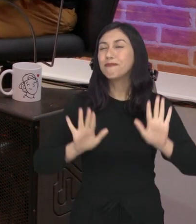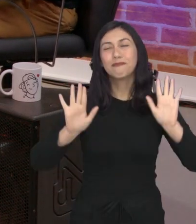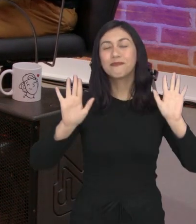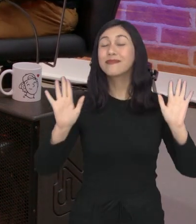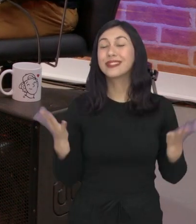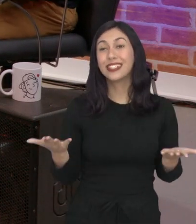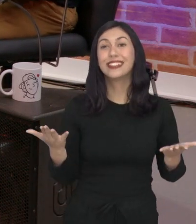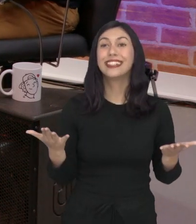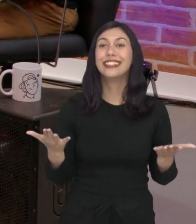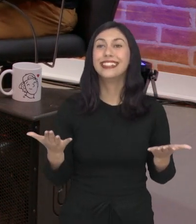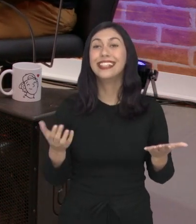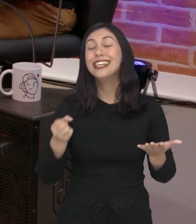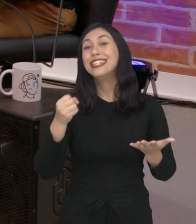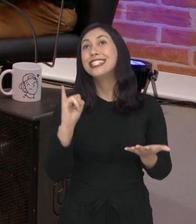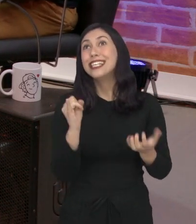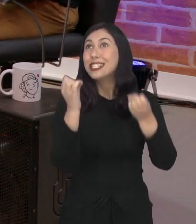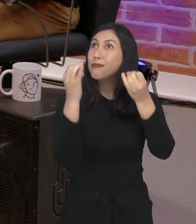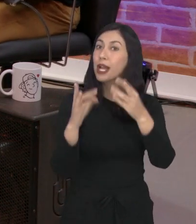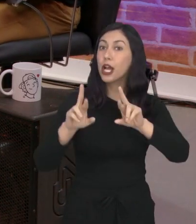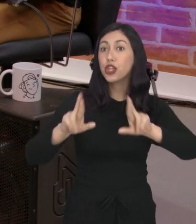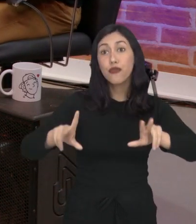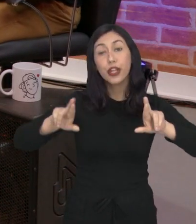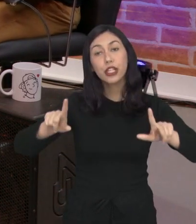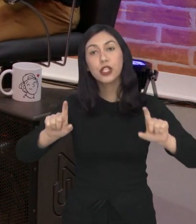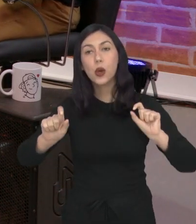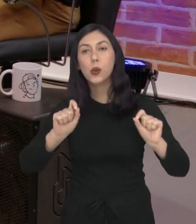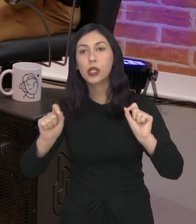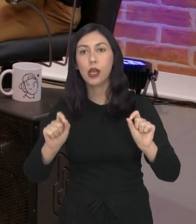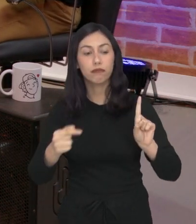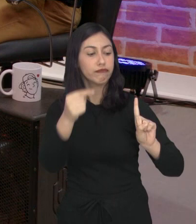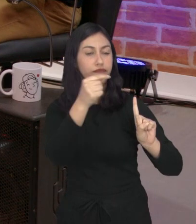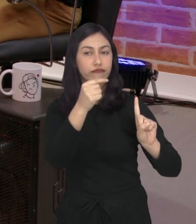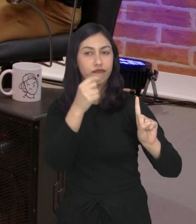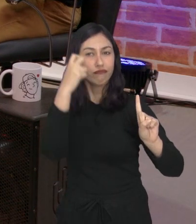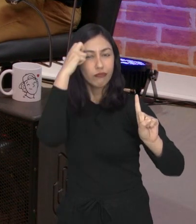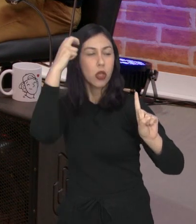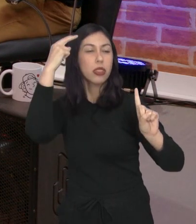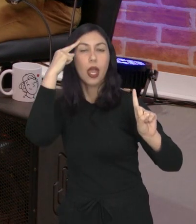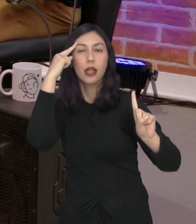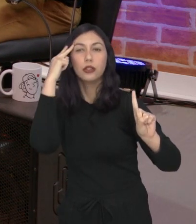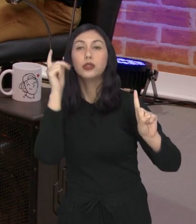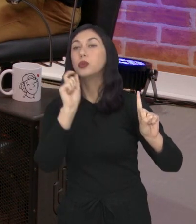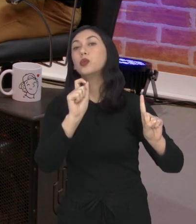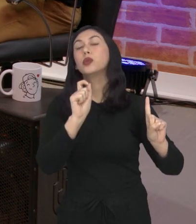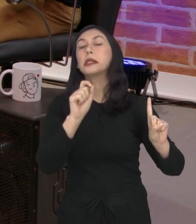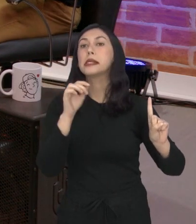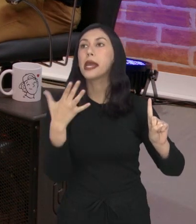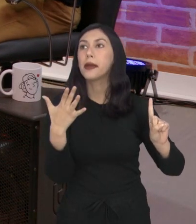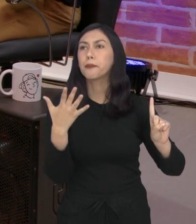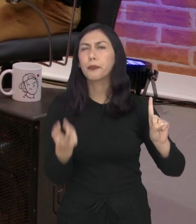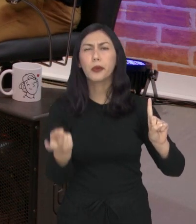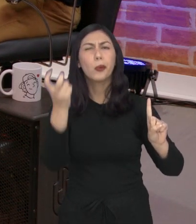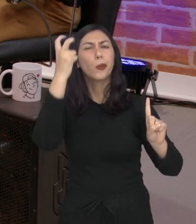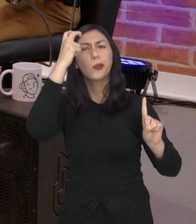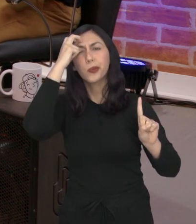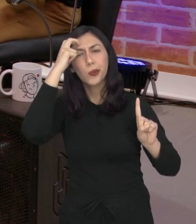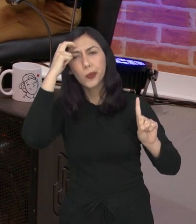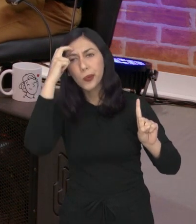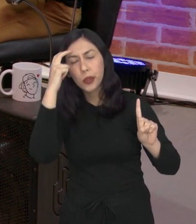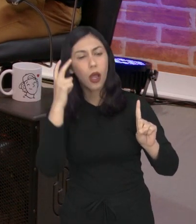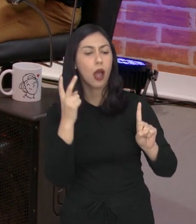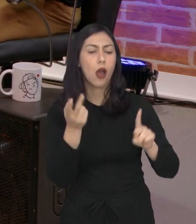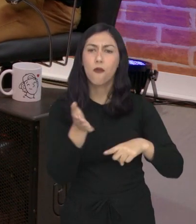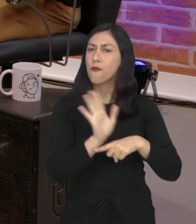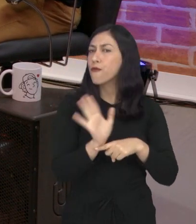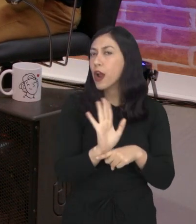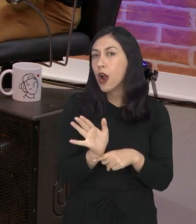imaginar. Mas de qualquer forma, eu acho que se a gente fosse diferenciar o nerd, aquele nerd que a gente tem nessa questão do... culturalmente